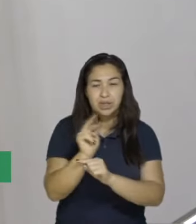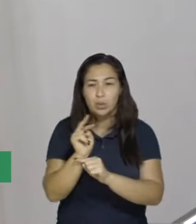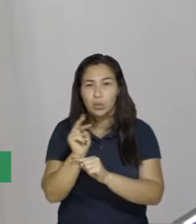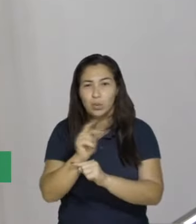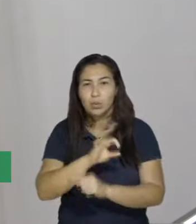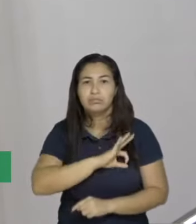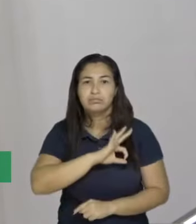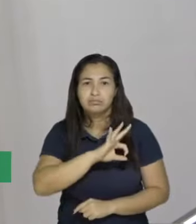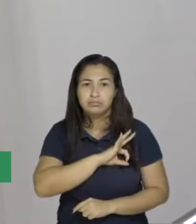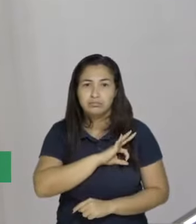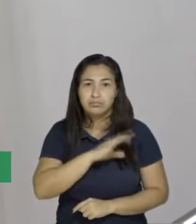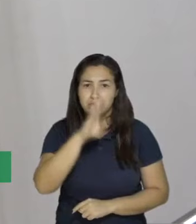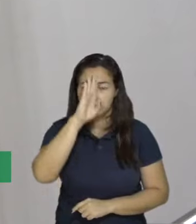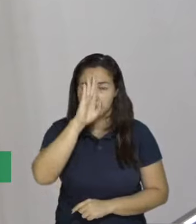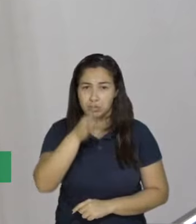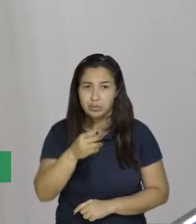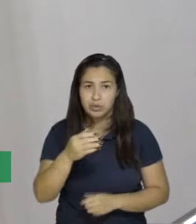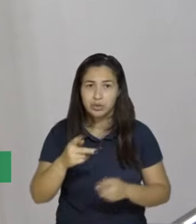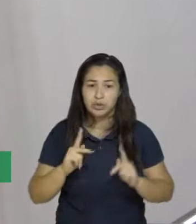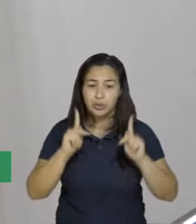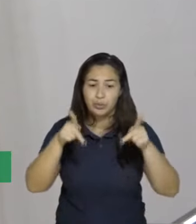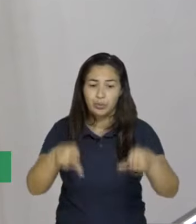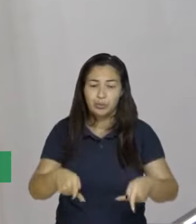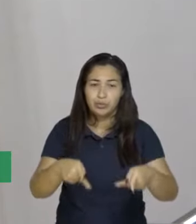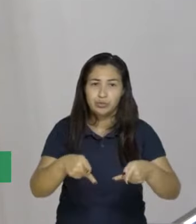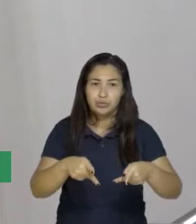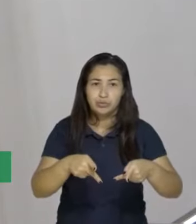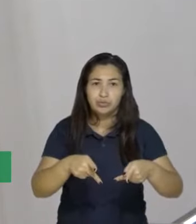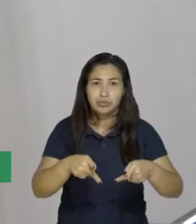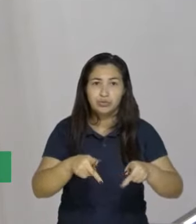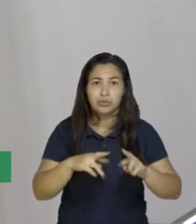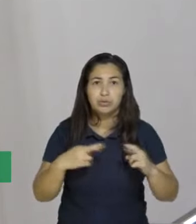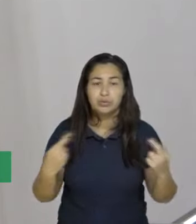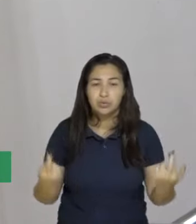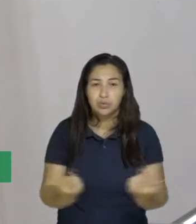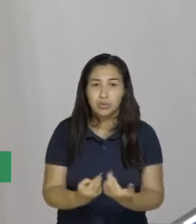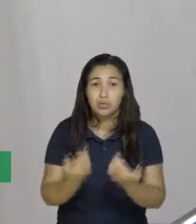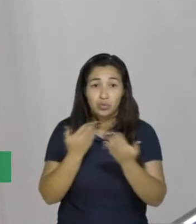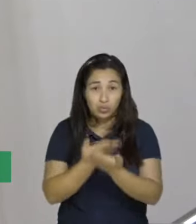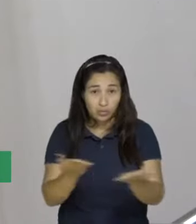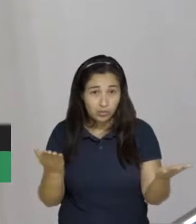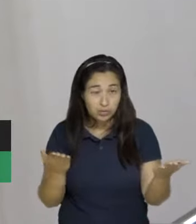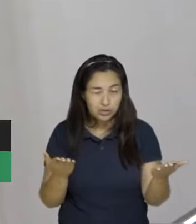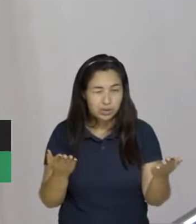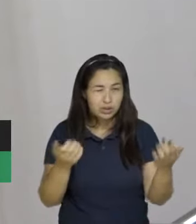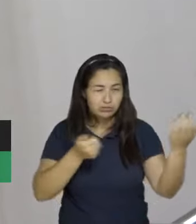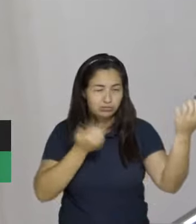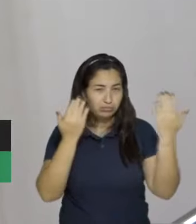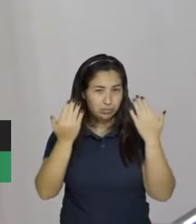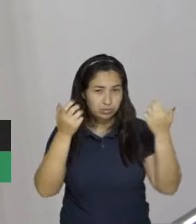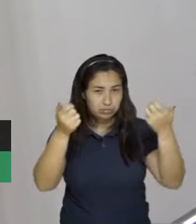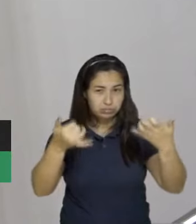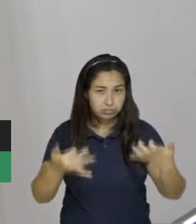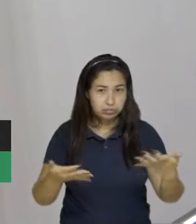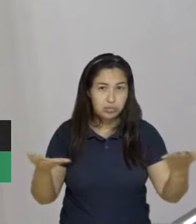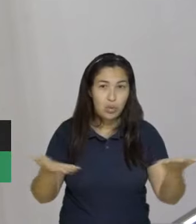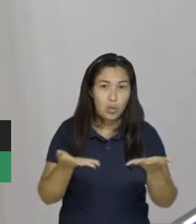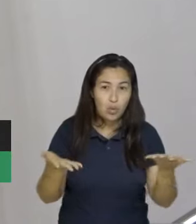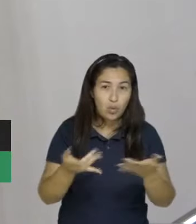nossa cidade de Pouso Redondo, para os nossos senhores ter noção, nós temos hoje em